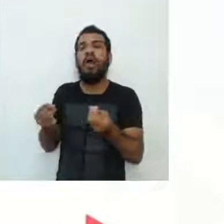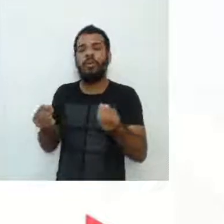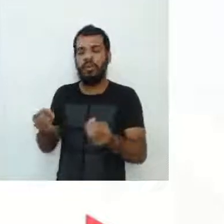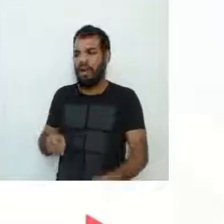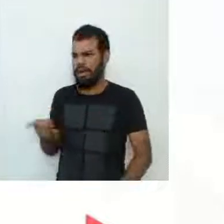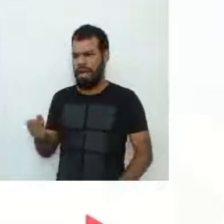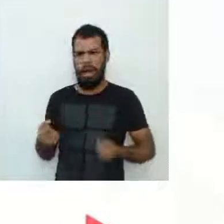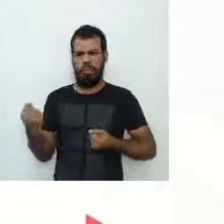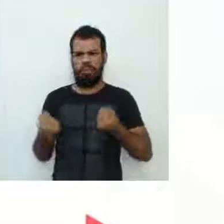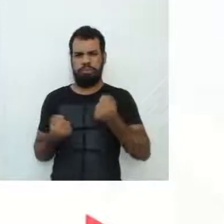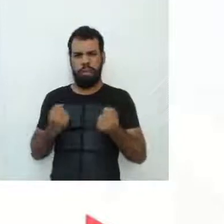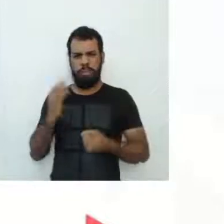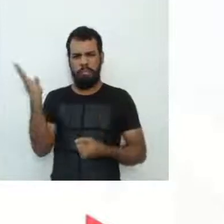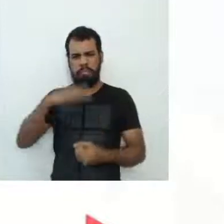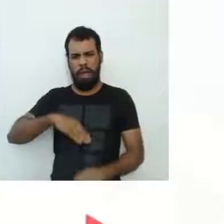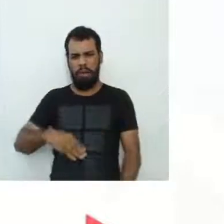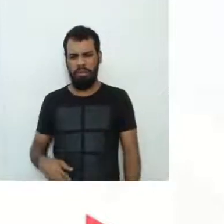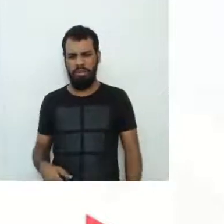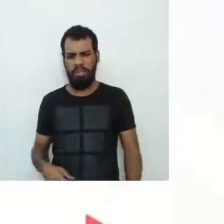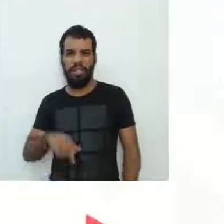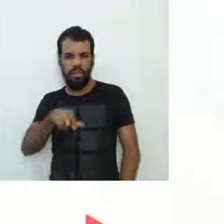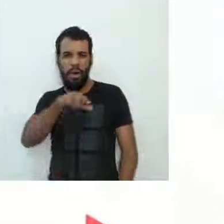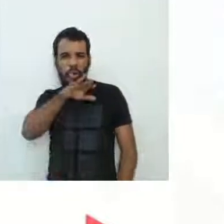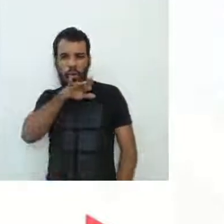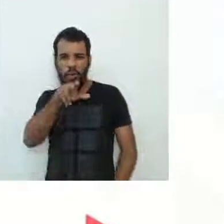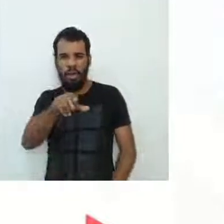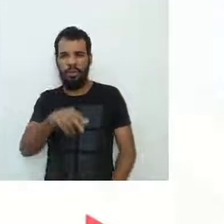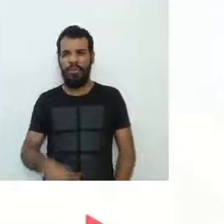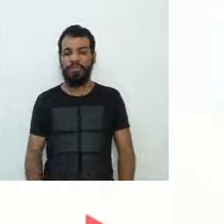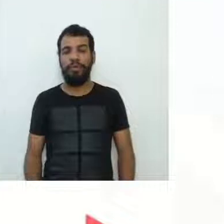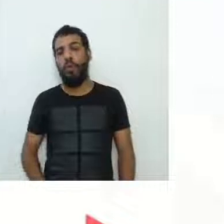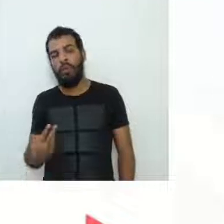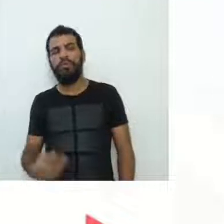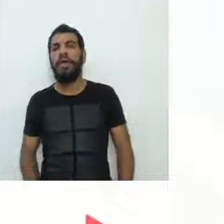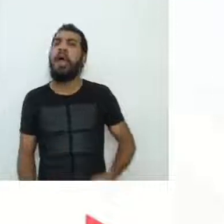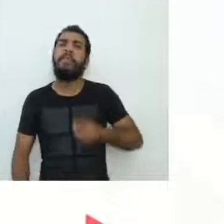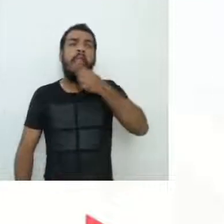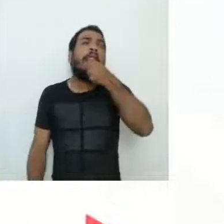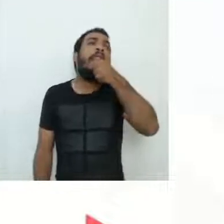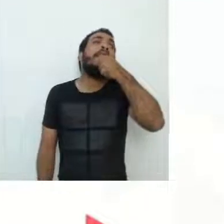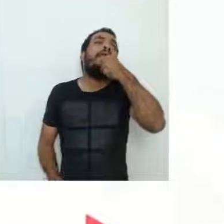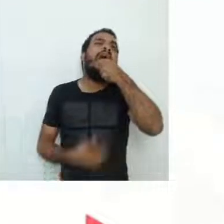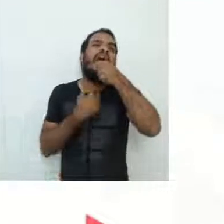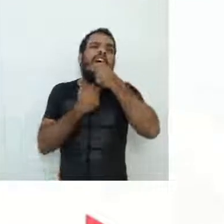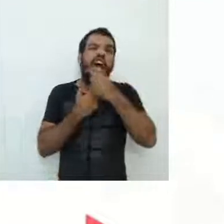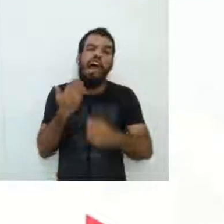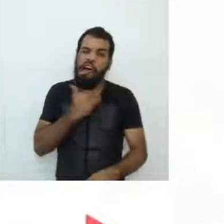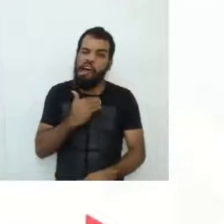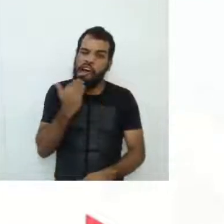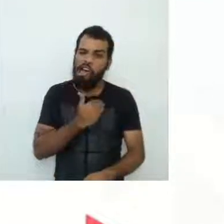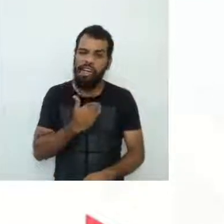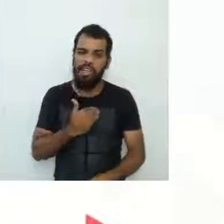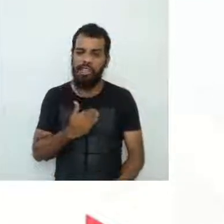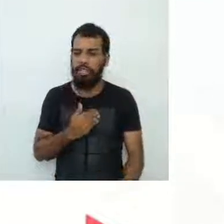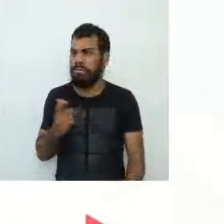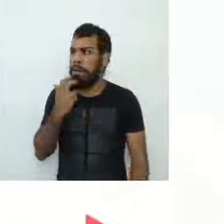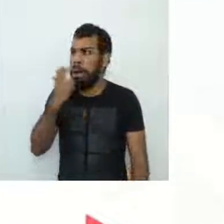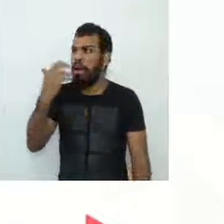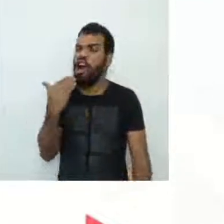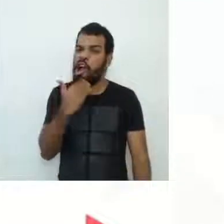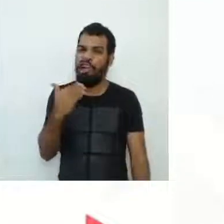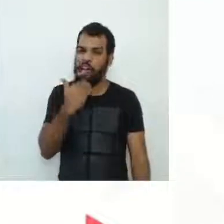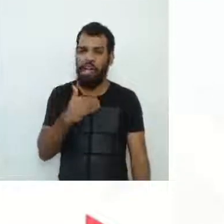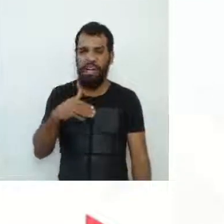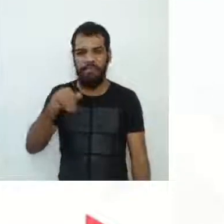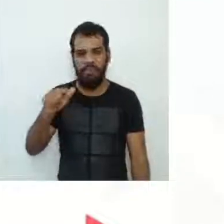muito mal. No segundo, ela cantava mal. Mais uma vez, é um advérbio. Está caracterizando, né, o modo como